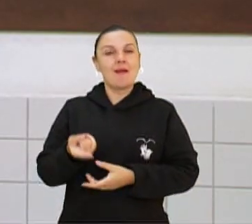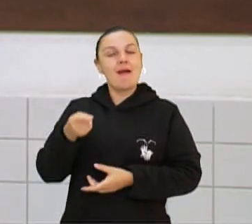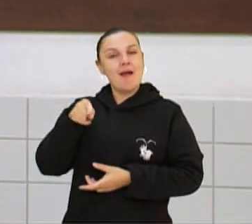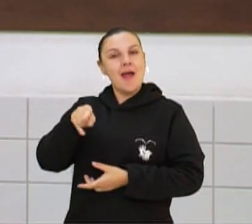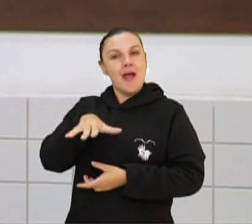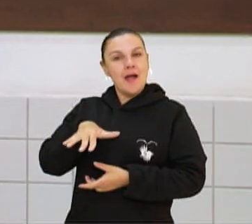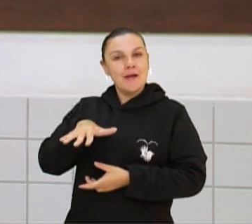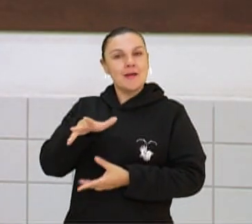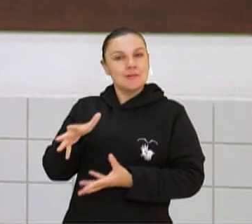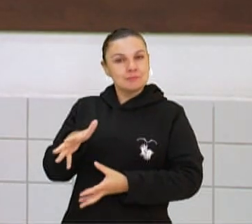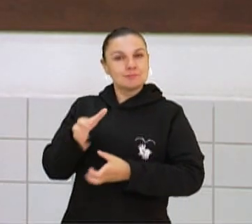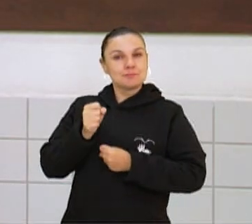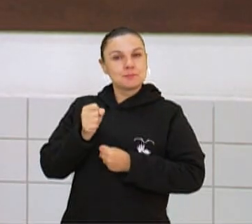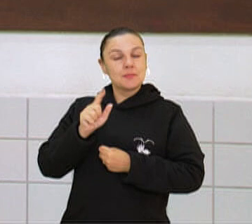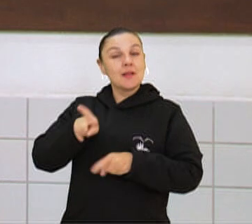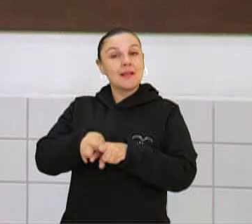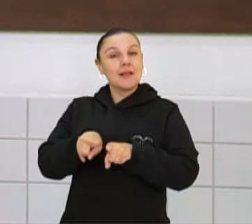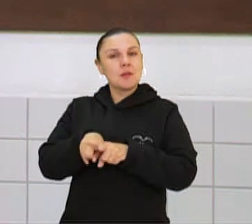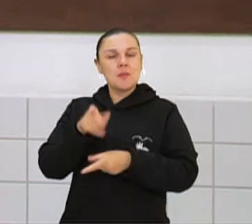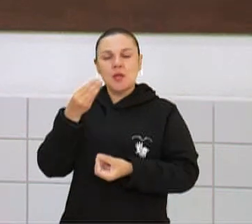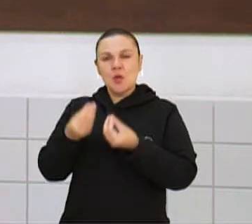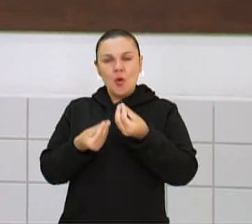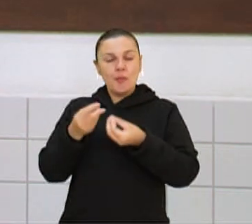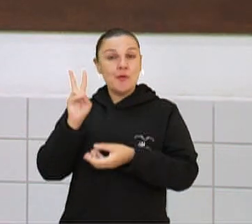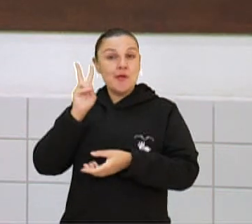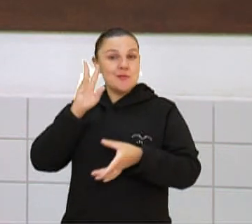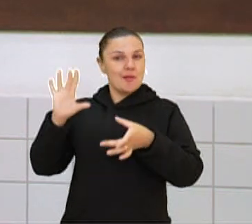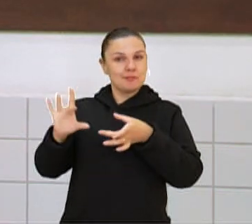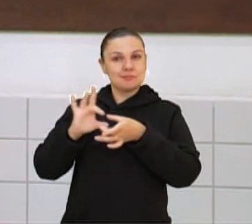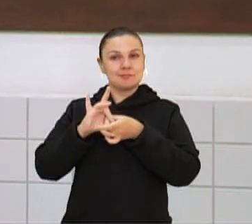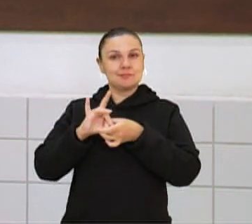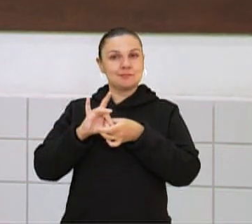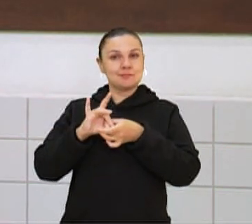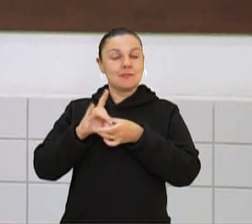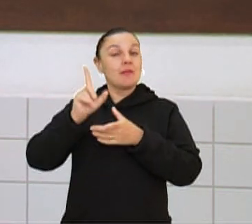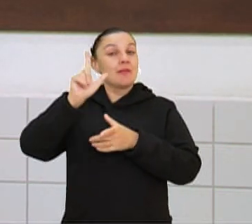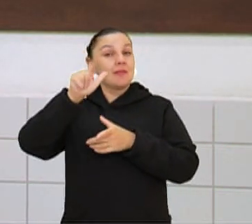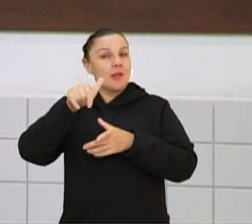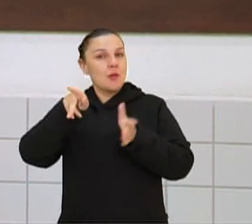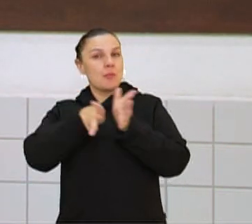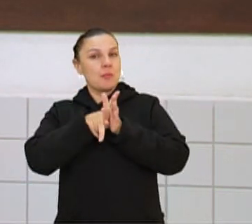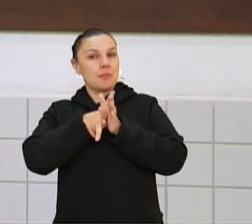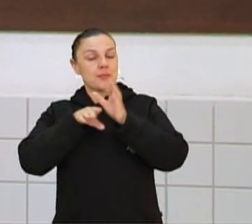trazer uma abordagem lá com a história, quando nós temos a questão de